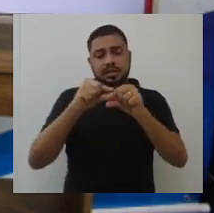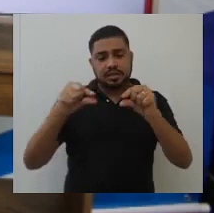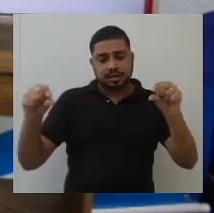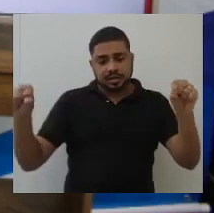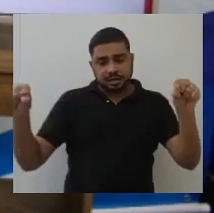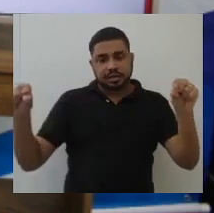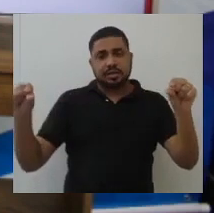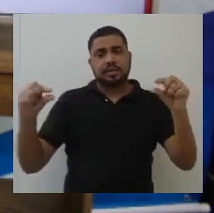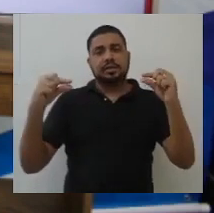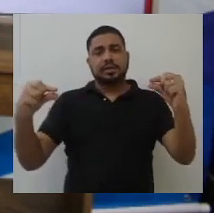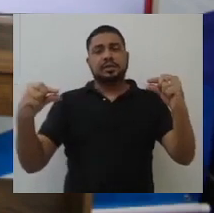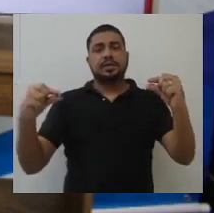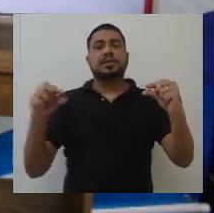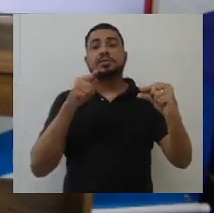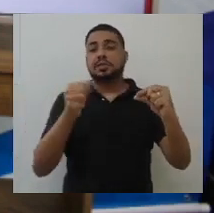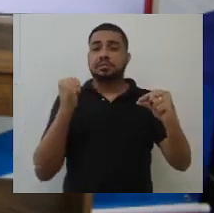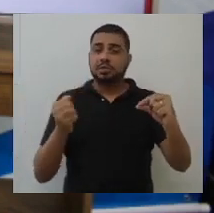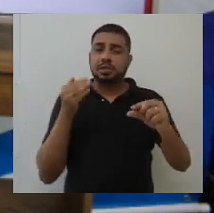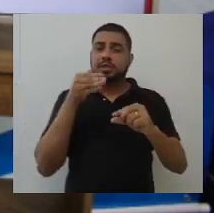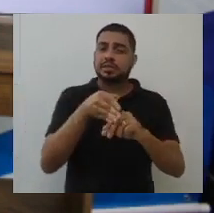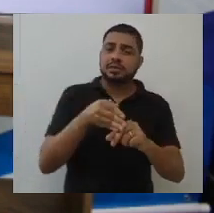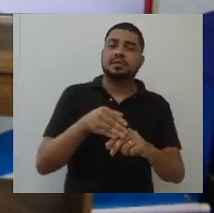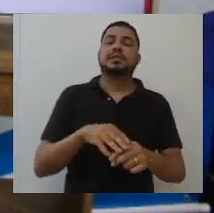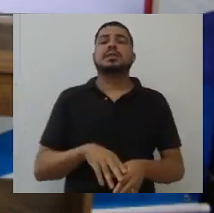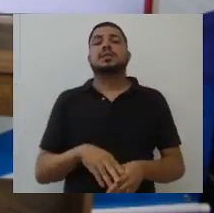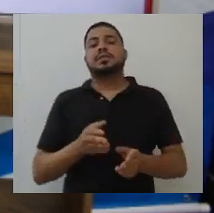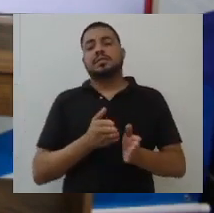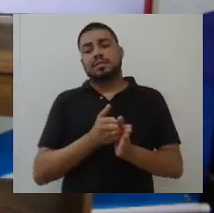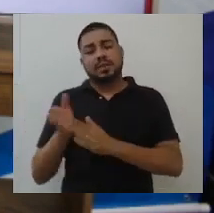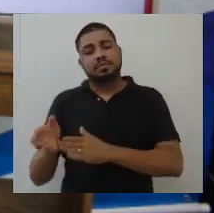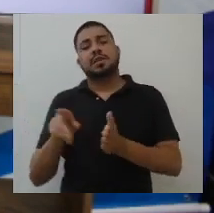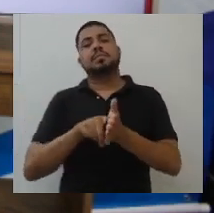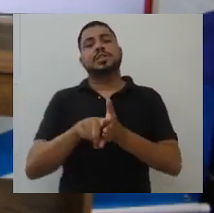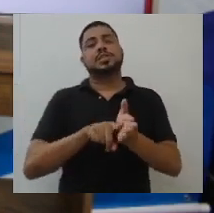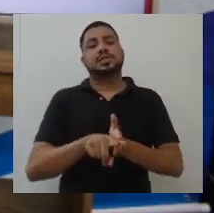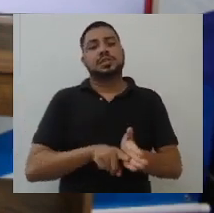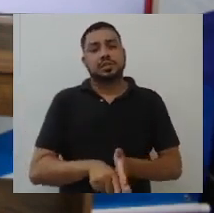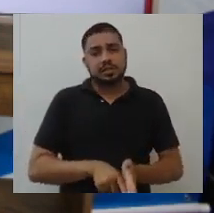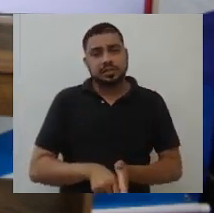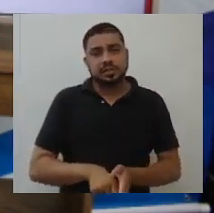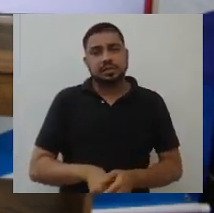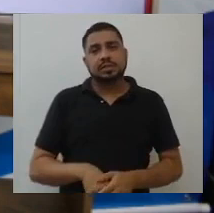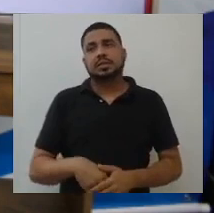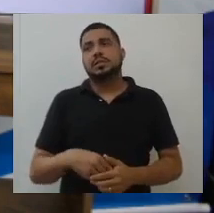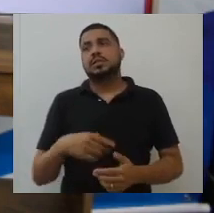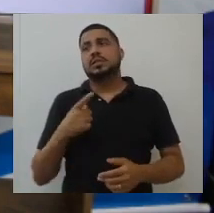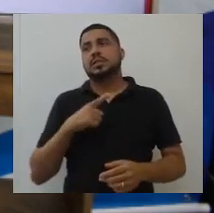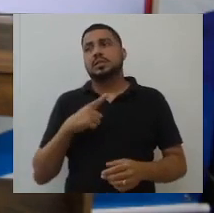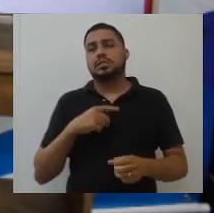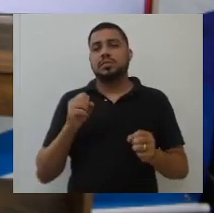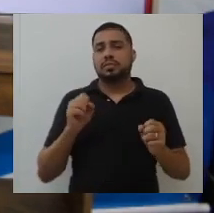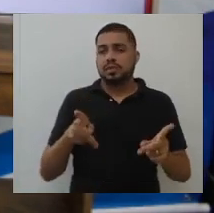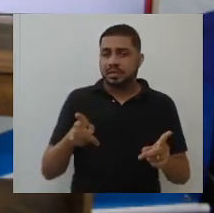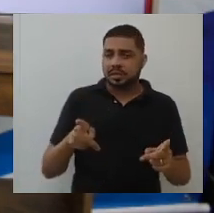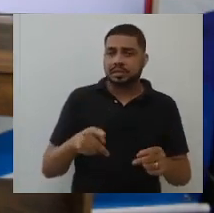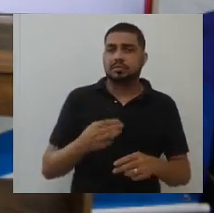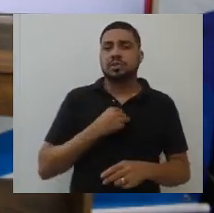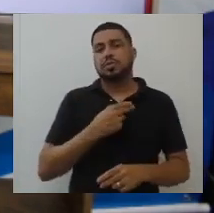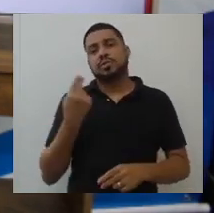vídeo. Você pode acessar e vai ser encaminhado para essa pesquisa. São 7 perguntinhas, tá certo? Então, meu nome é